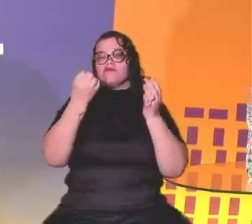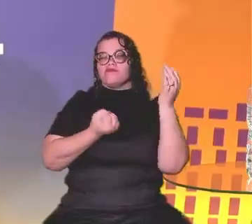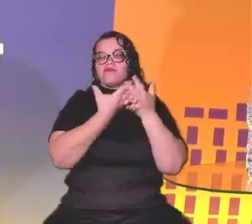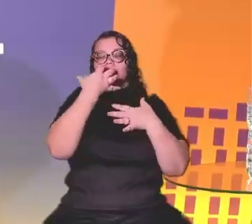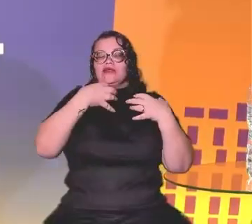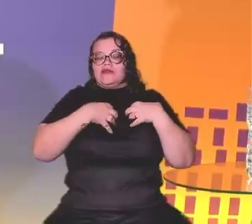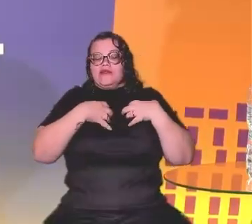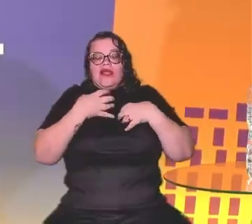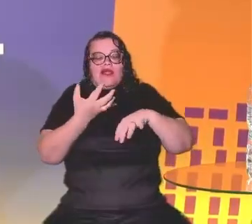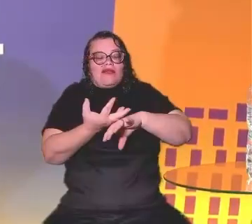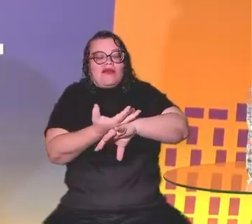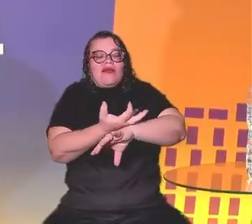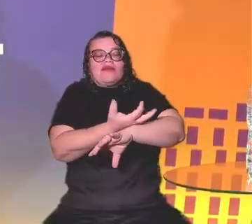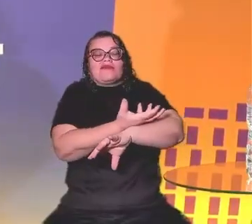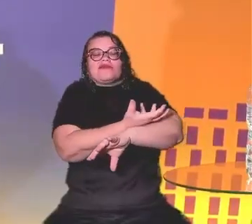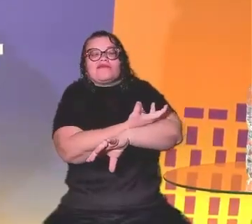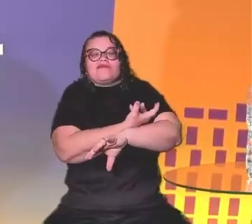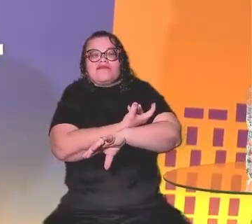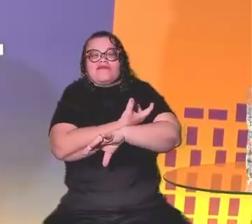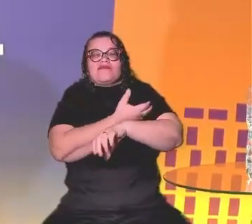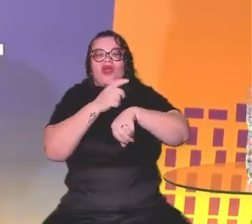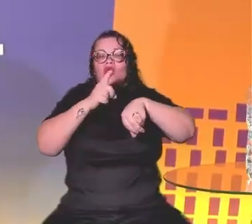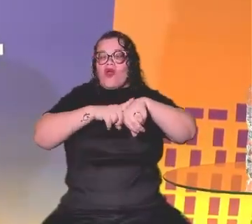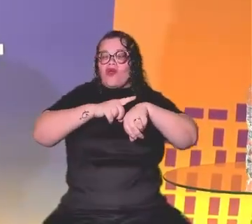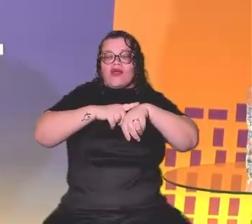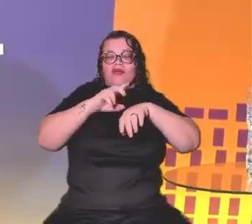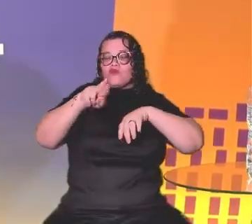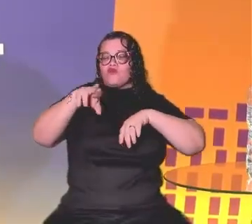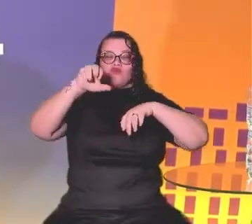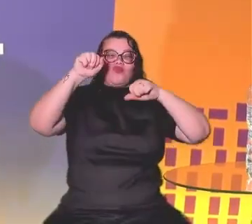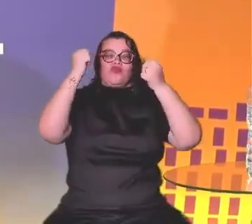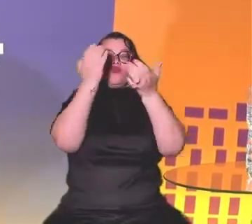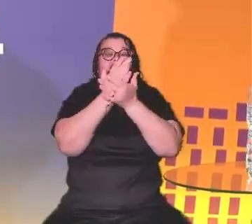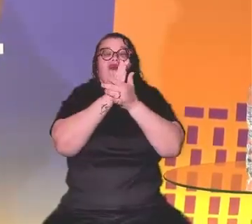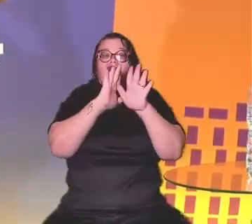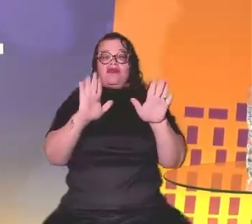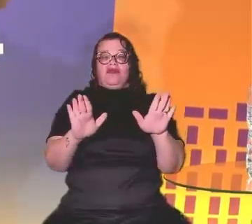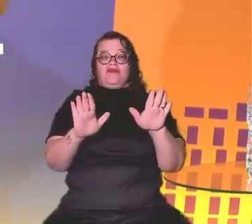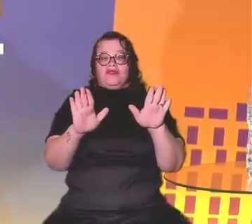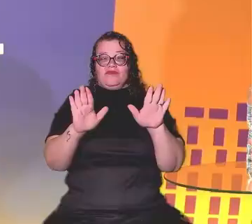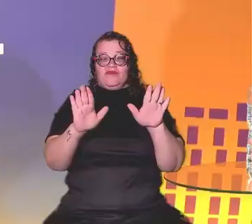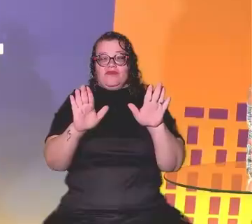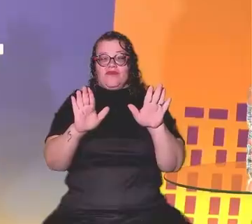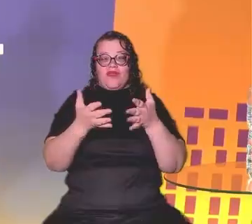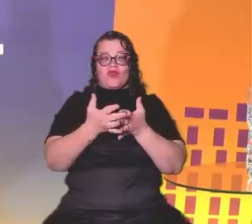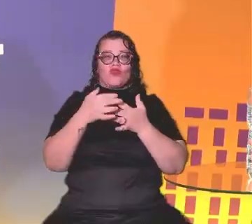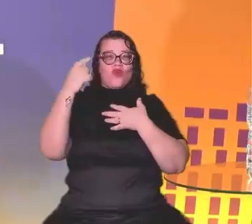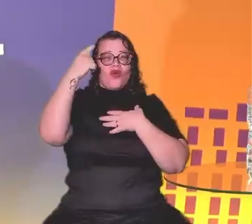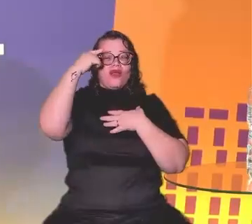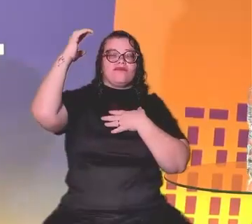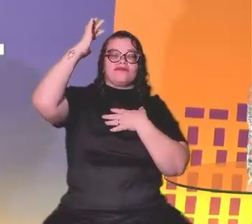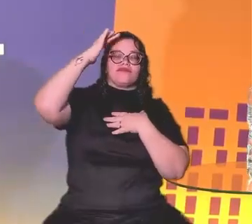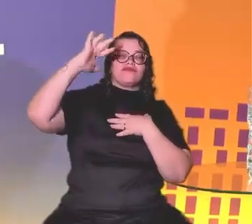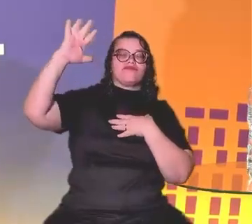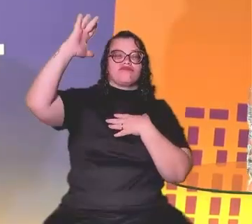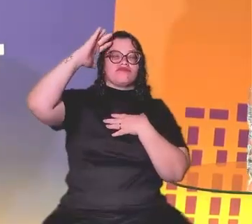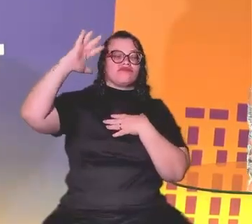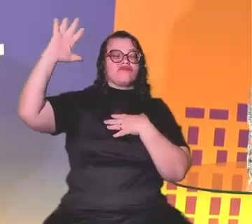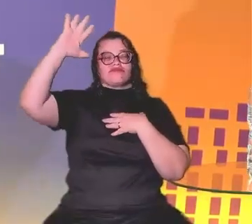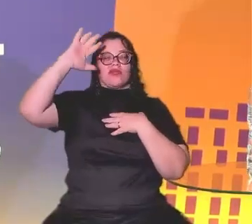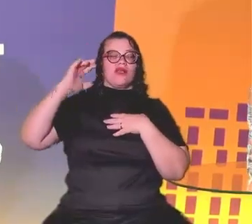de querer que aquele momento nunca acaba. Por exemplo, eu sou meio místico com a minha poesia, sou sonhador e tudo